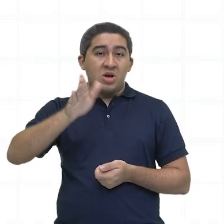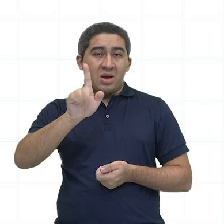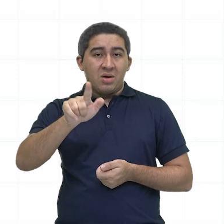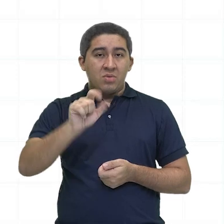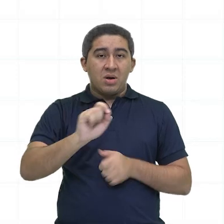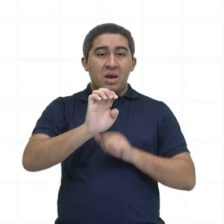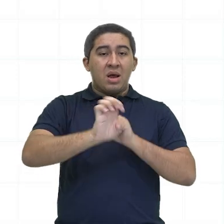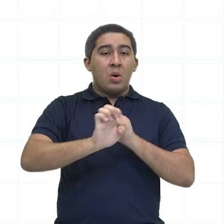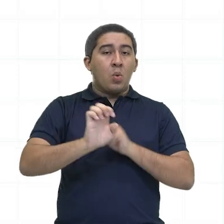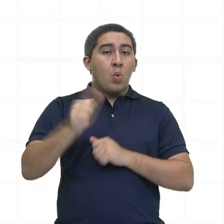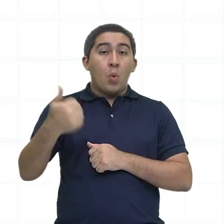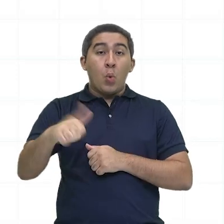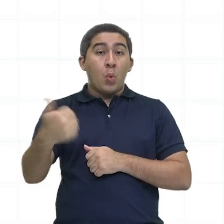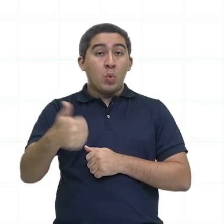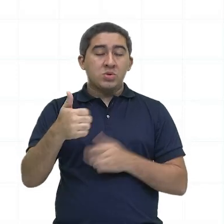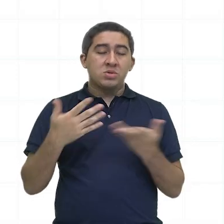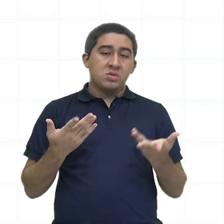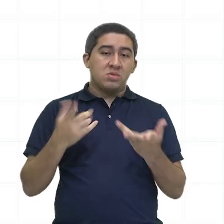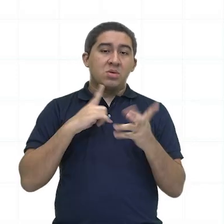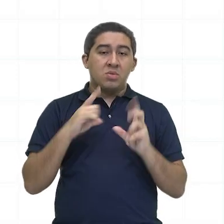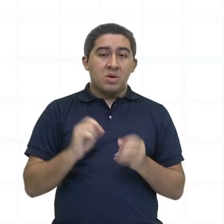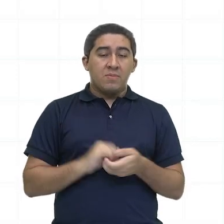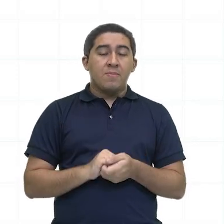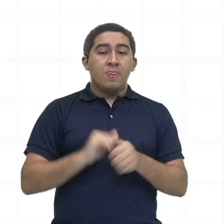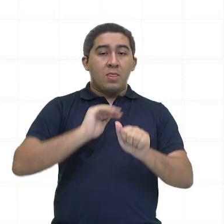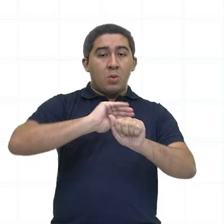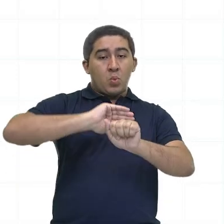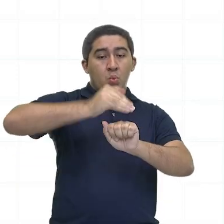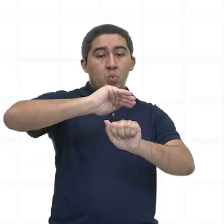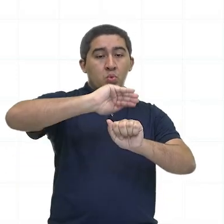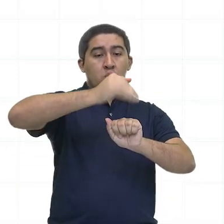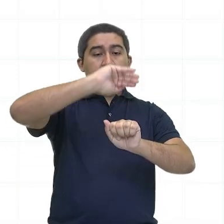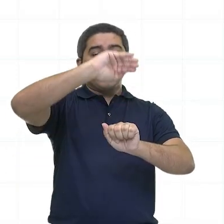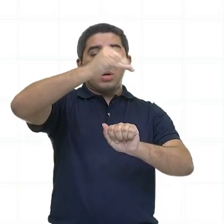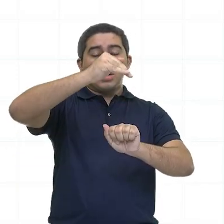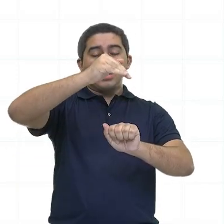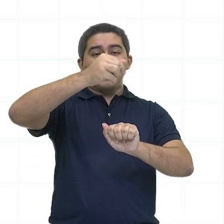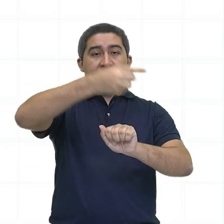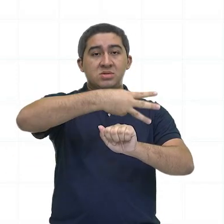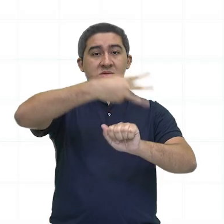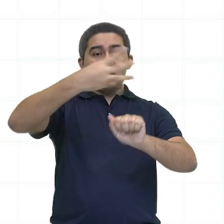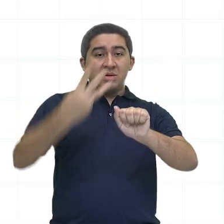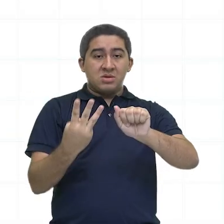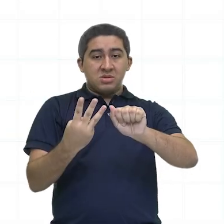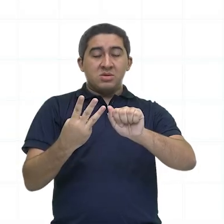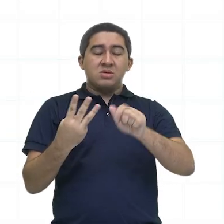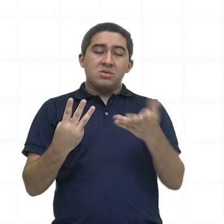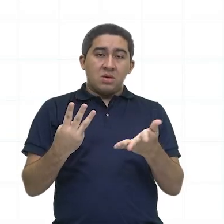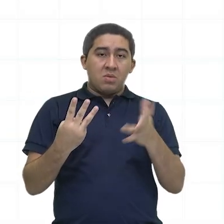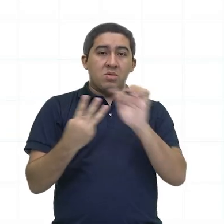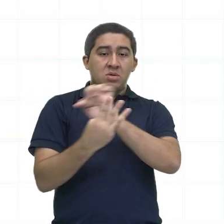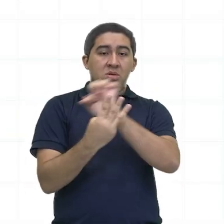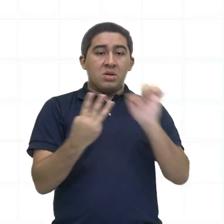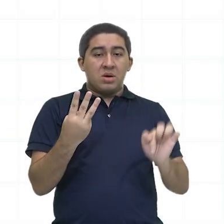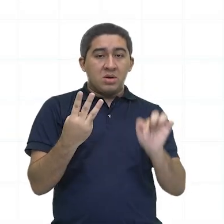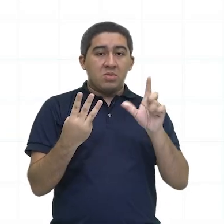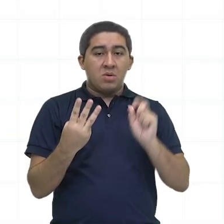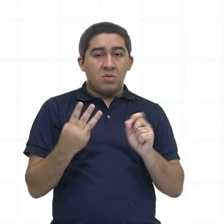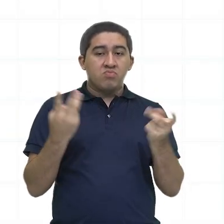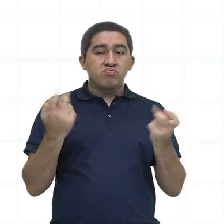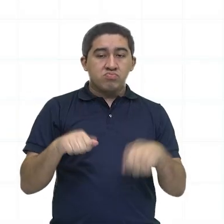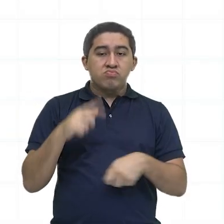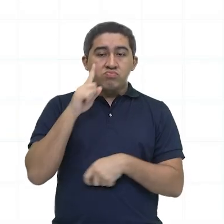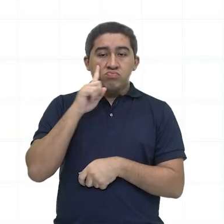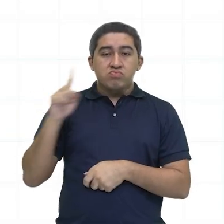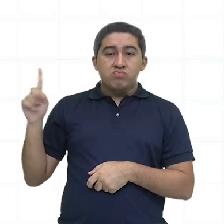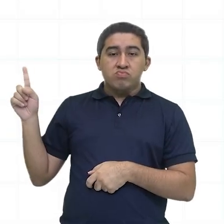terceiro período, quer dizer que ele tem 3 camadas eletrônicas, e esses 3 elétrons, vocês conseguem